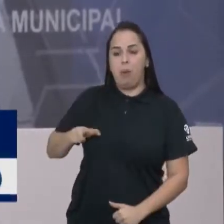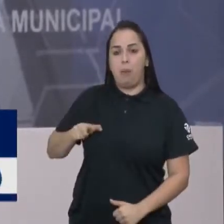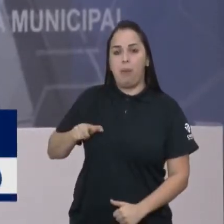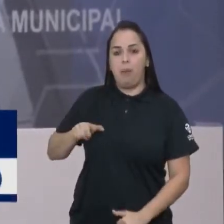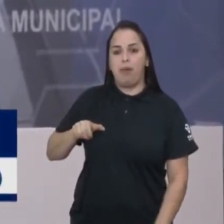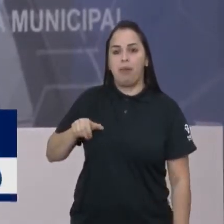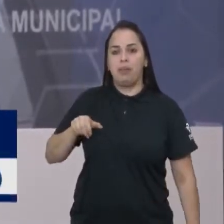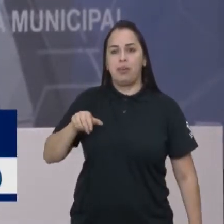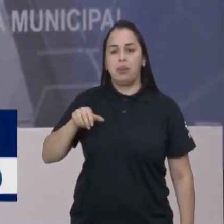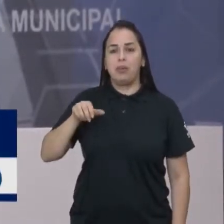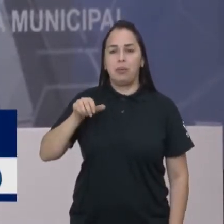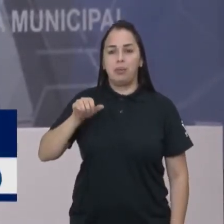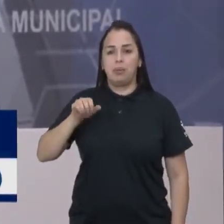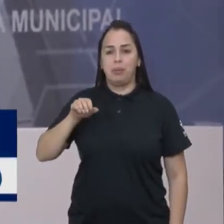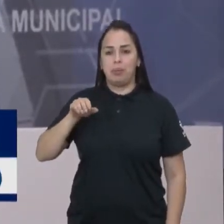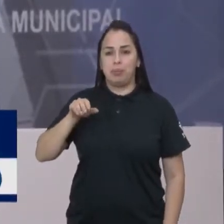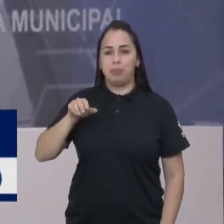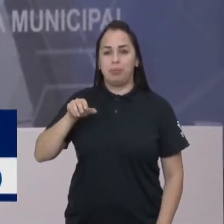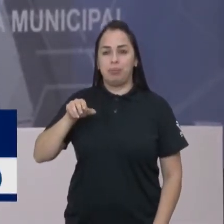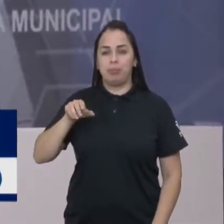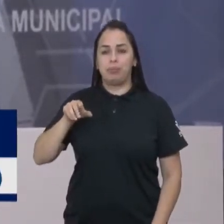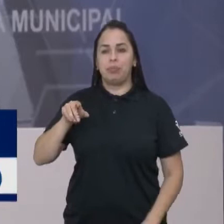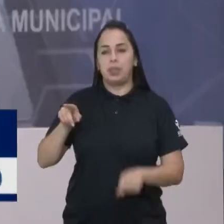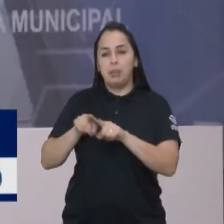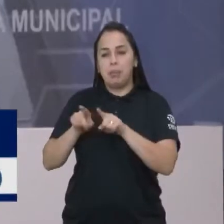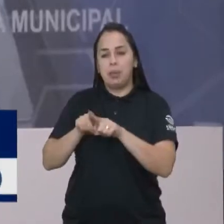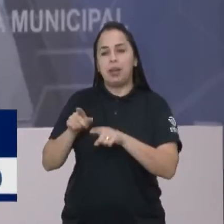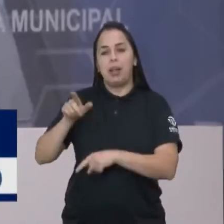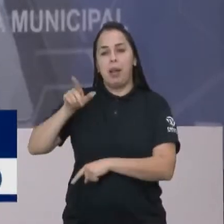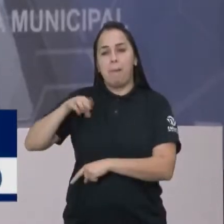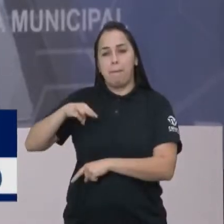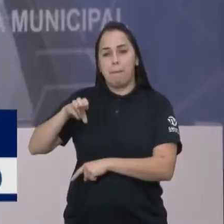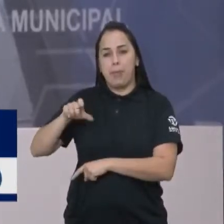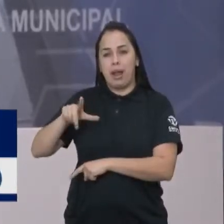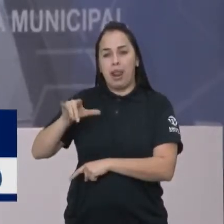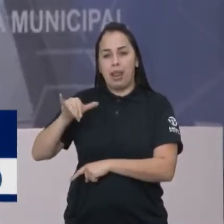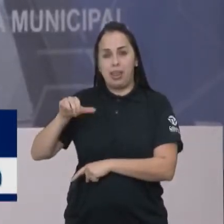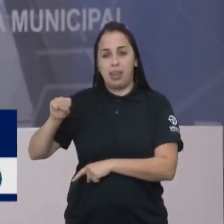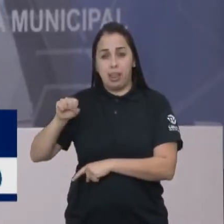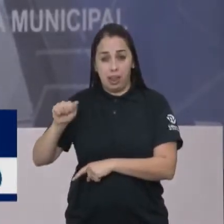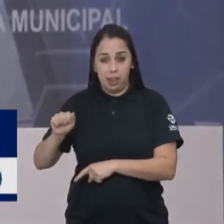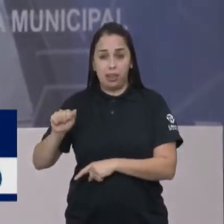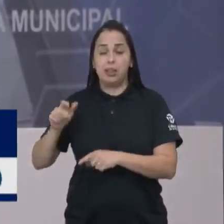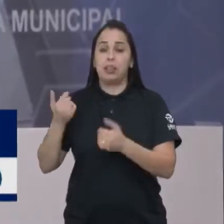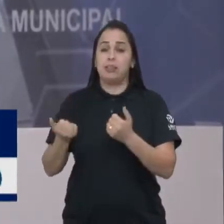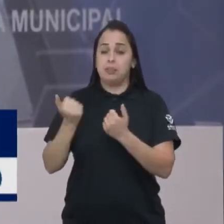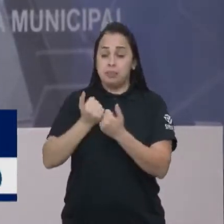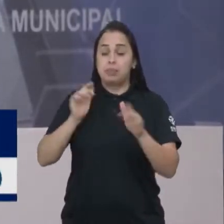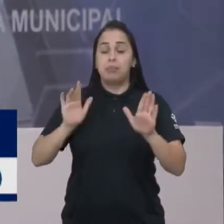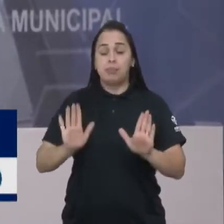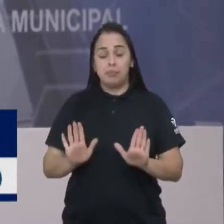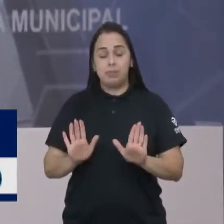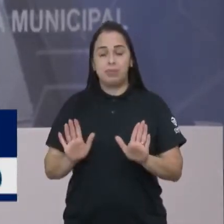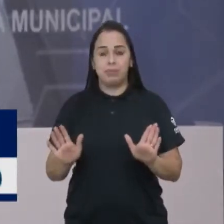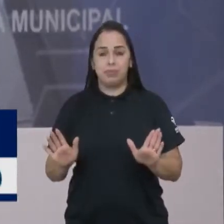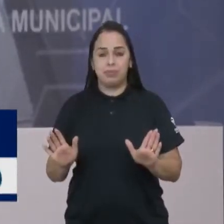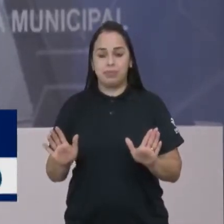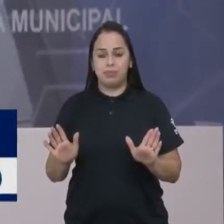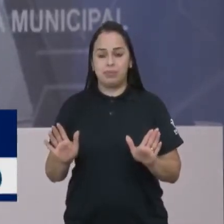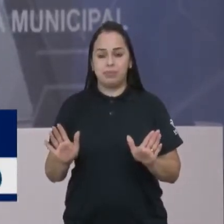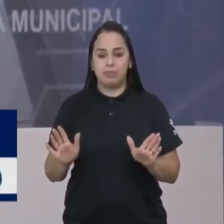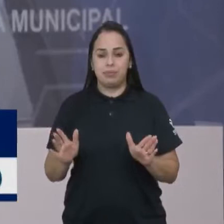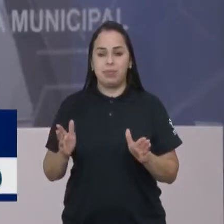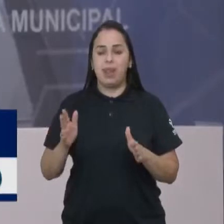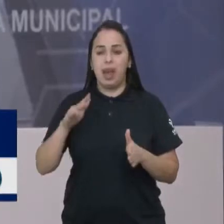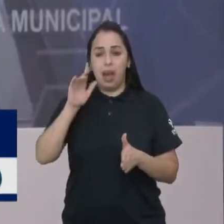que me sucedeu foi a doutora Melissa, que está aqui também. Então, é um